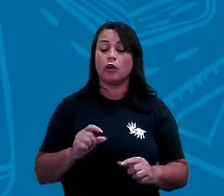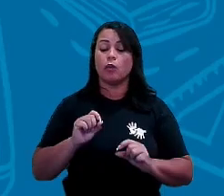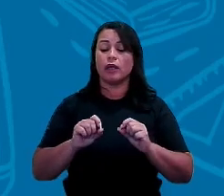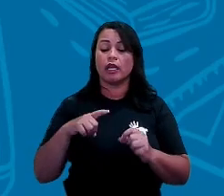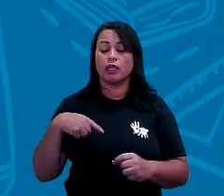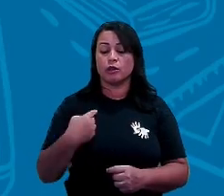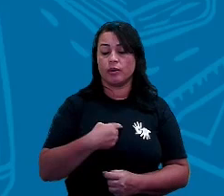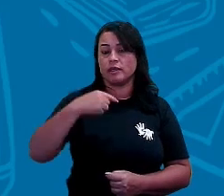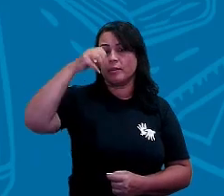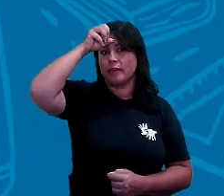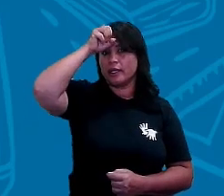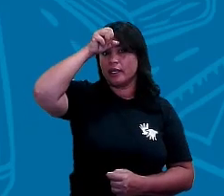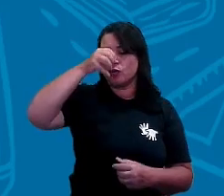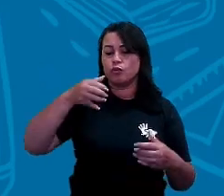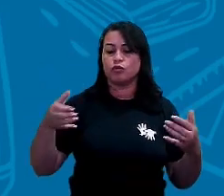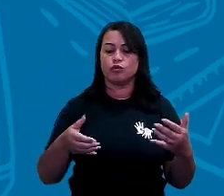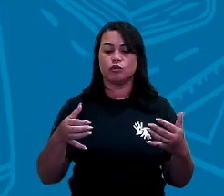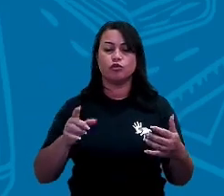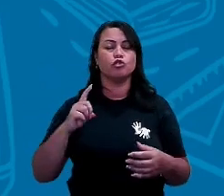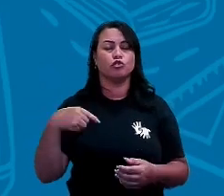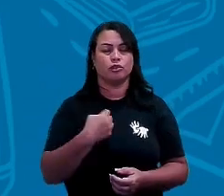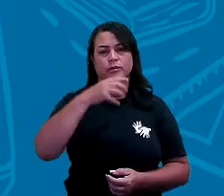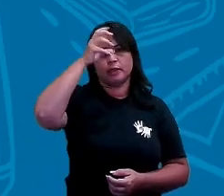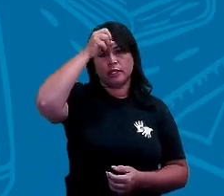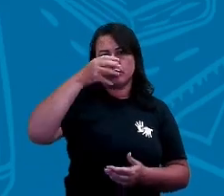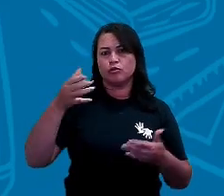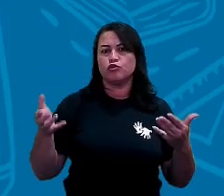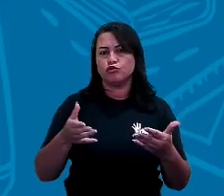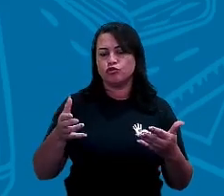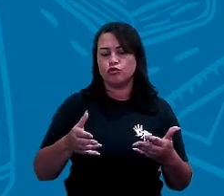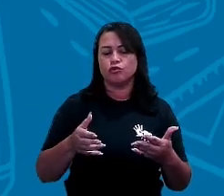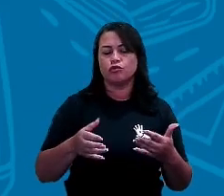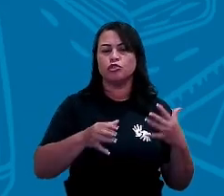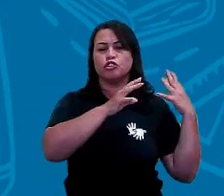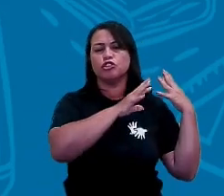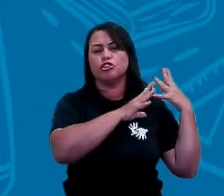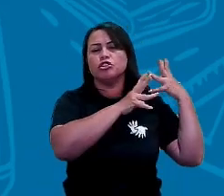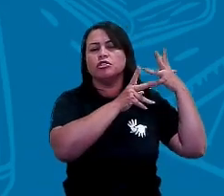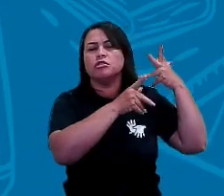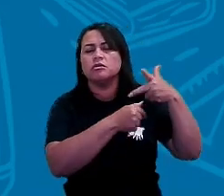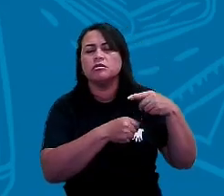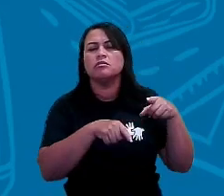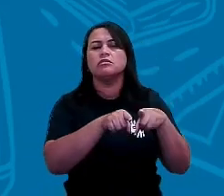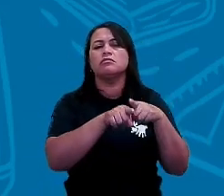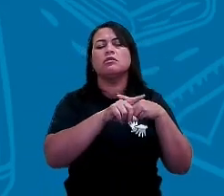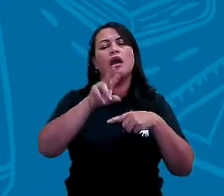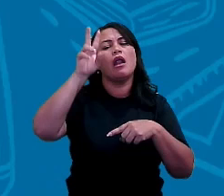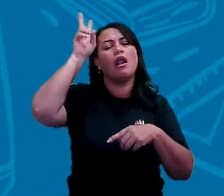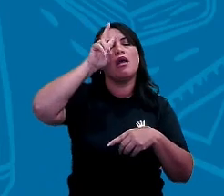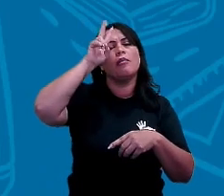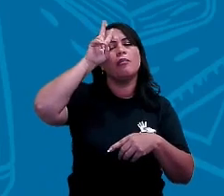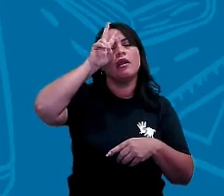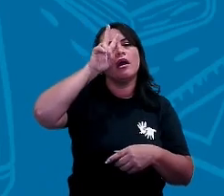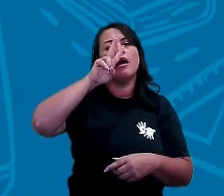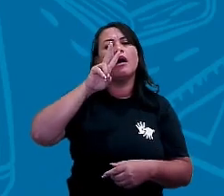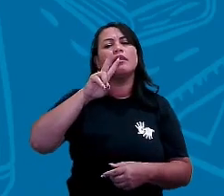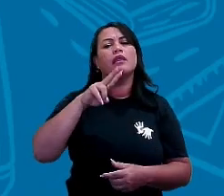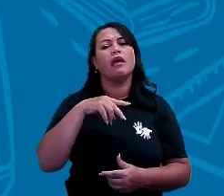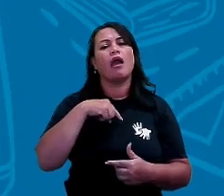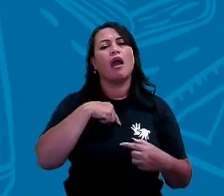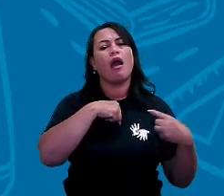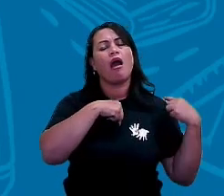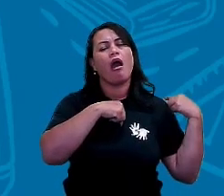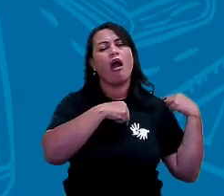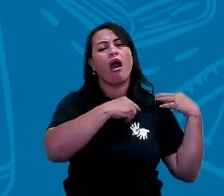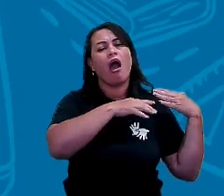nós aprendemos hoje? Ó, hoje nós aprendemos, né? Nós resgatamos esse sentimento de conhecer a nossa história, né? E aí